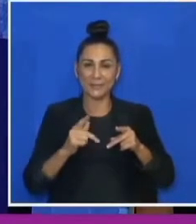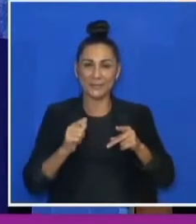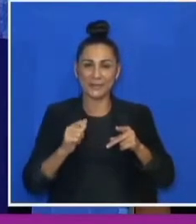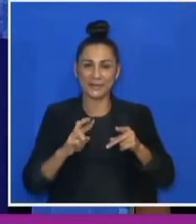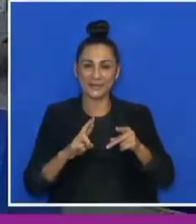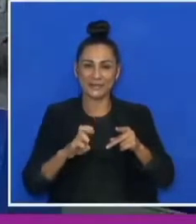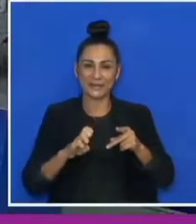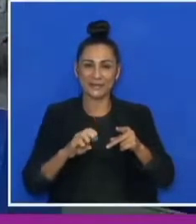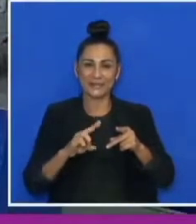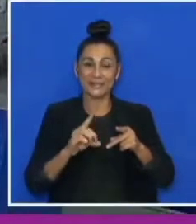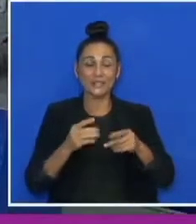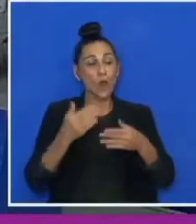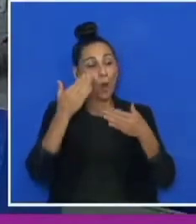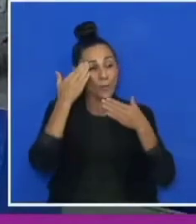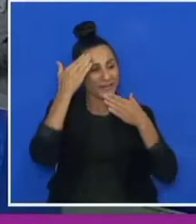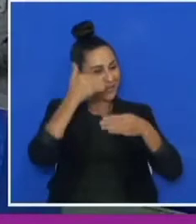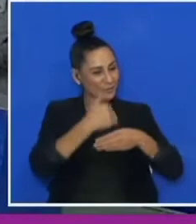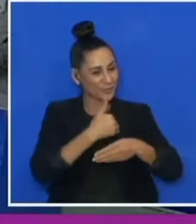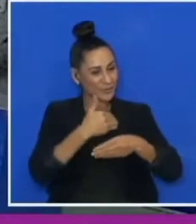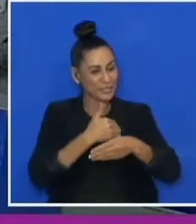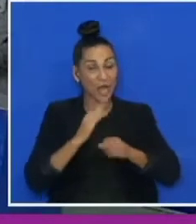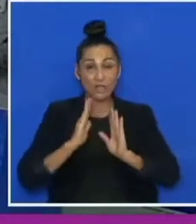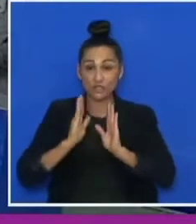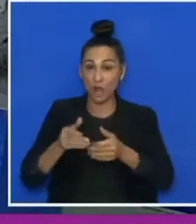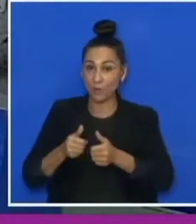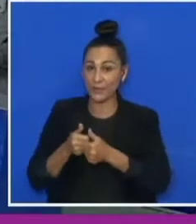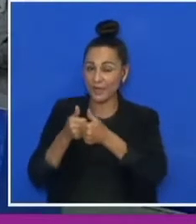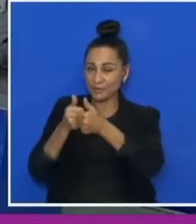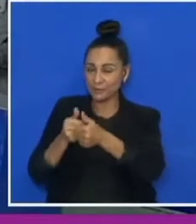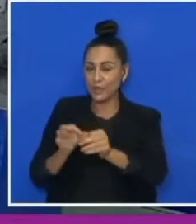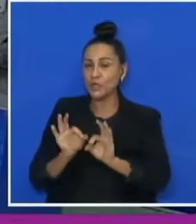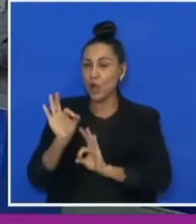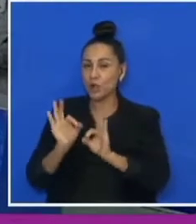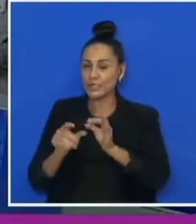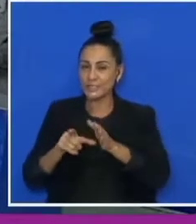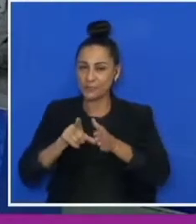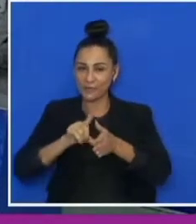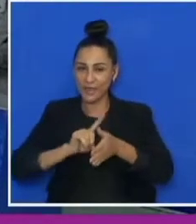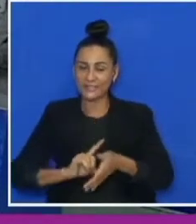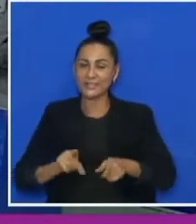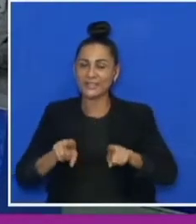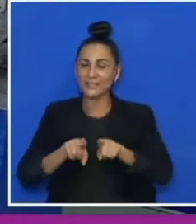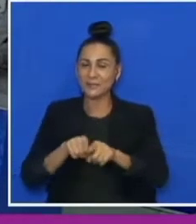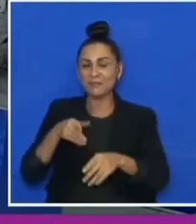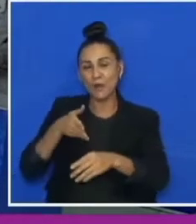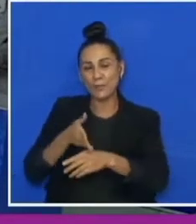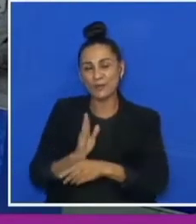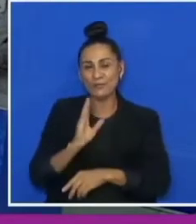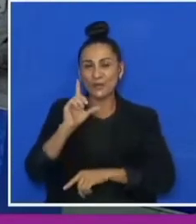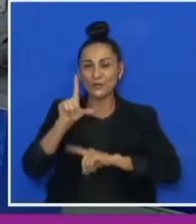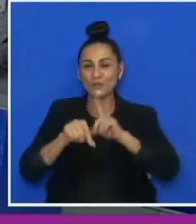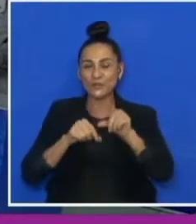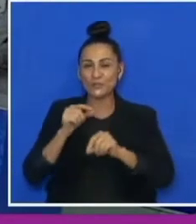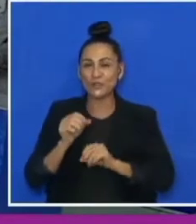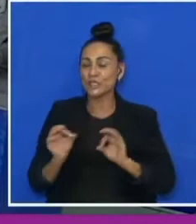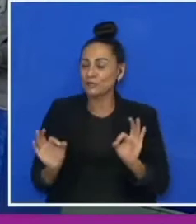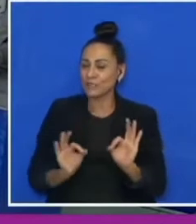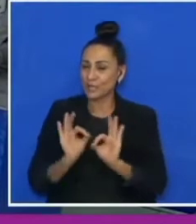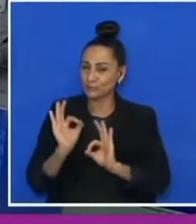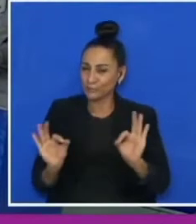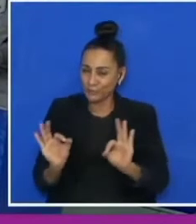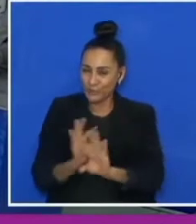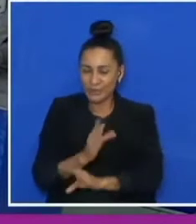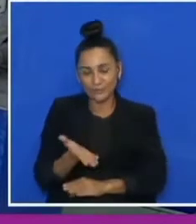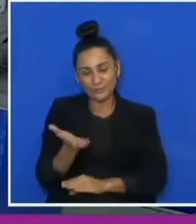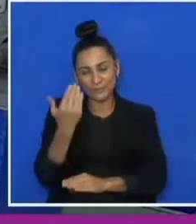presença. Elas já acompanharam de perto todos os procedimentos prévios e agora também vão validar o nosso sorteio. Então está tudo